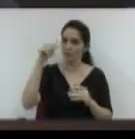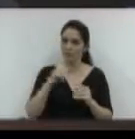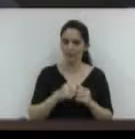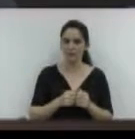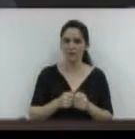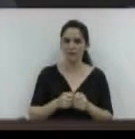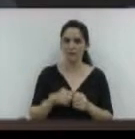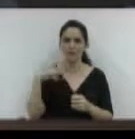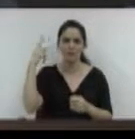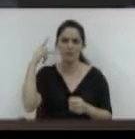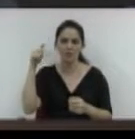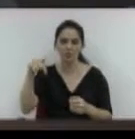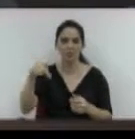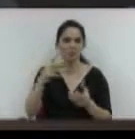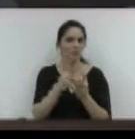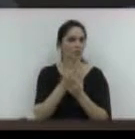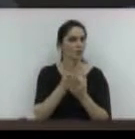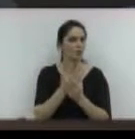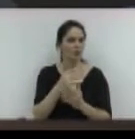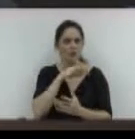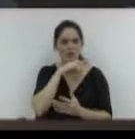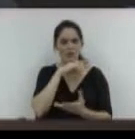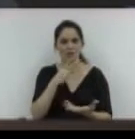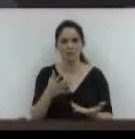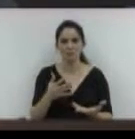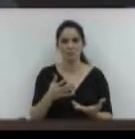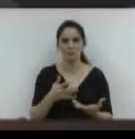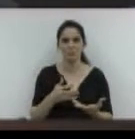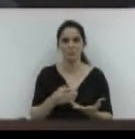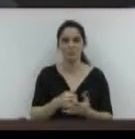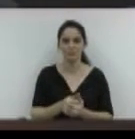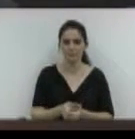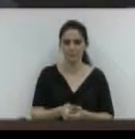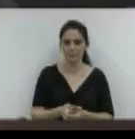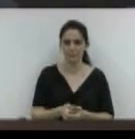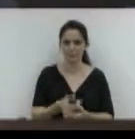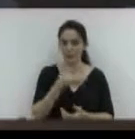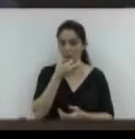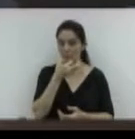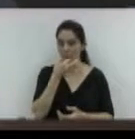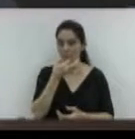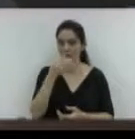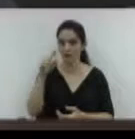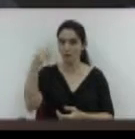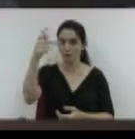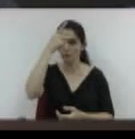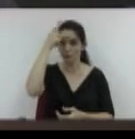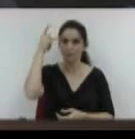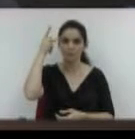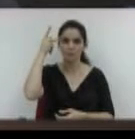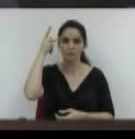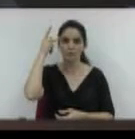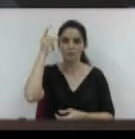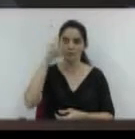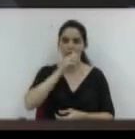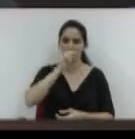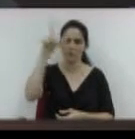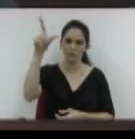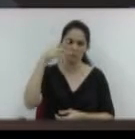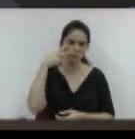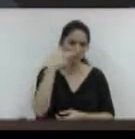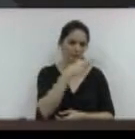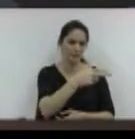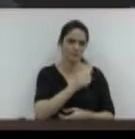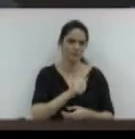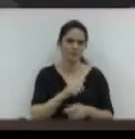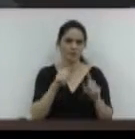autos, incitando, ainda que indiretamente, a opinião pública a responsabilizar